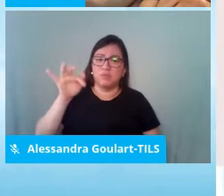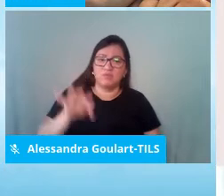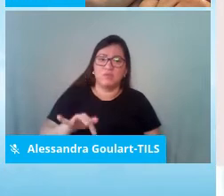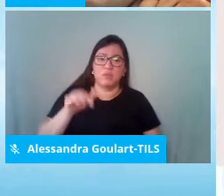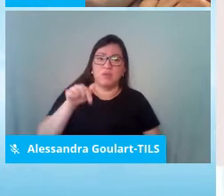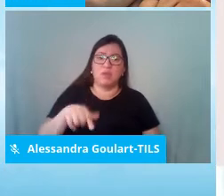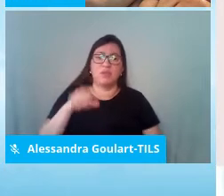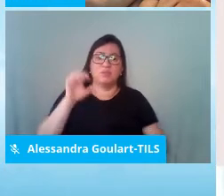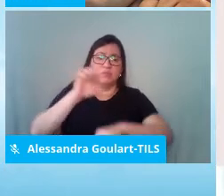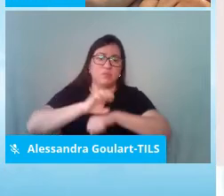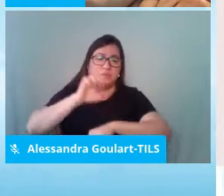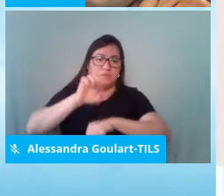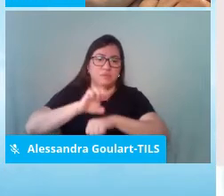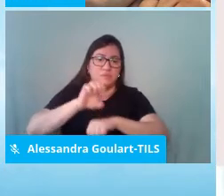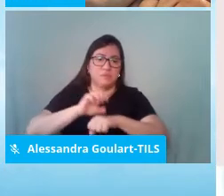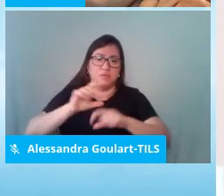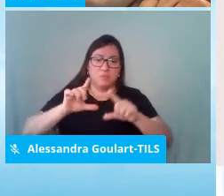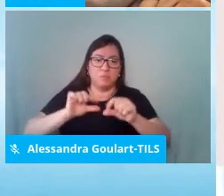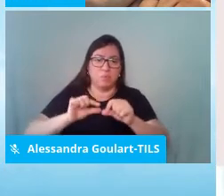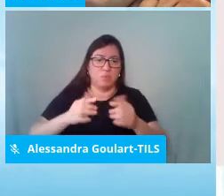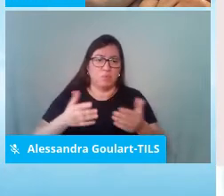A próxima, por favor, Marlon.